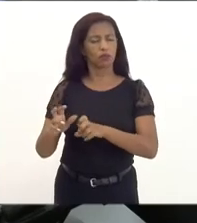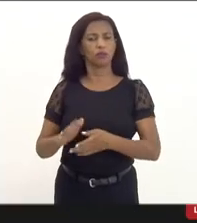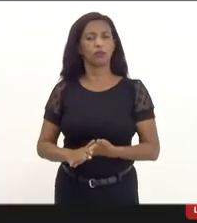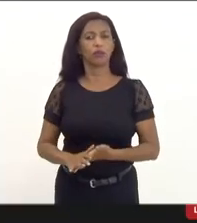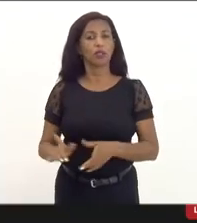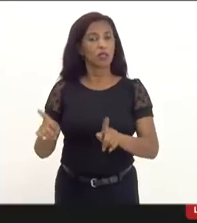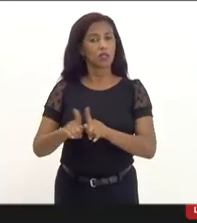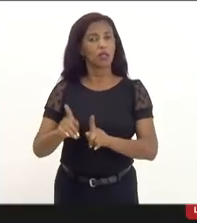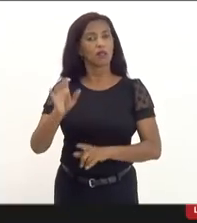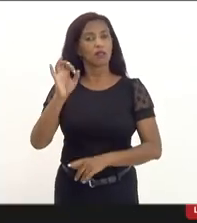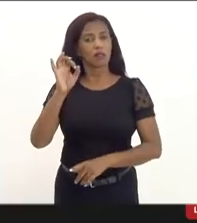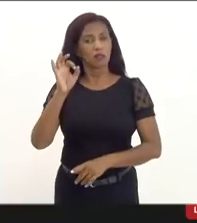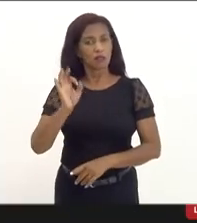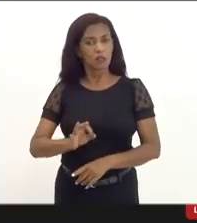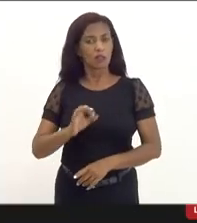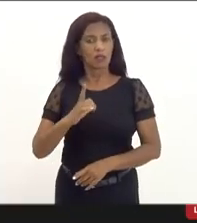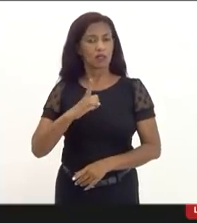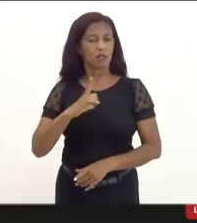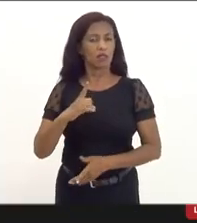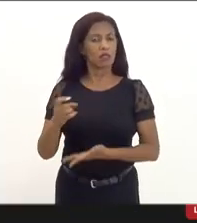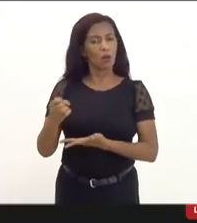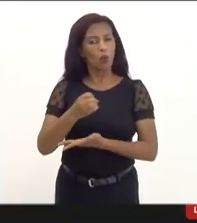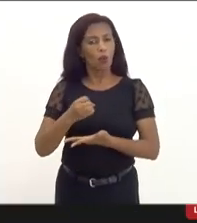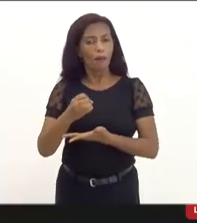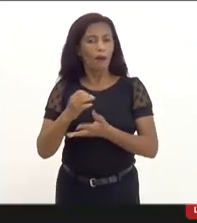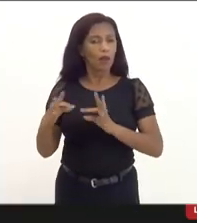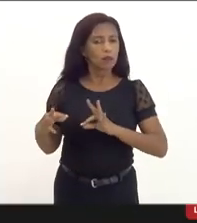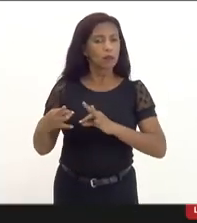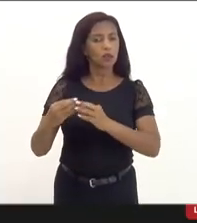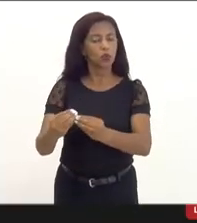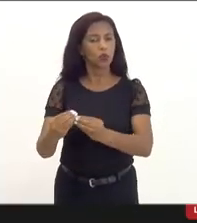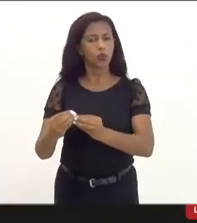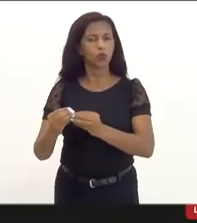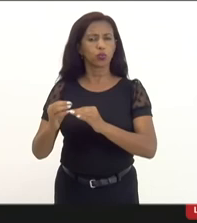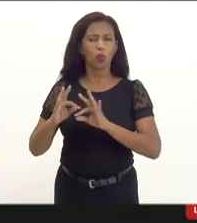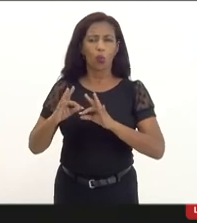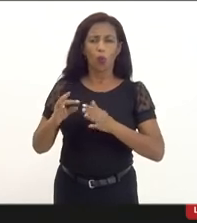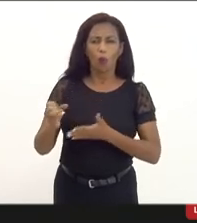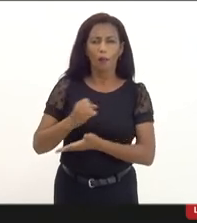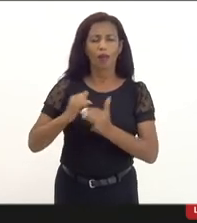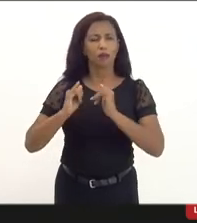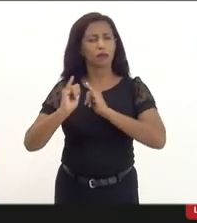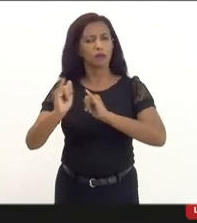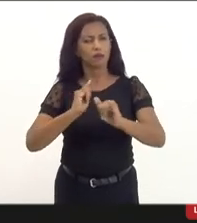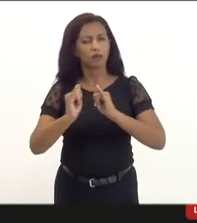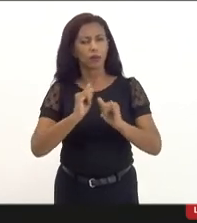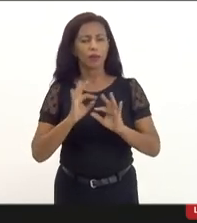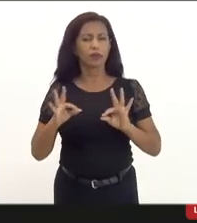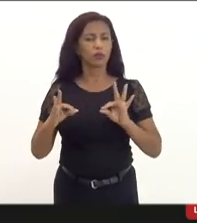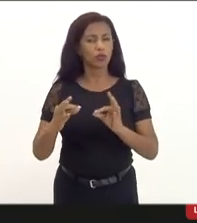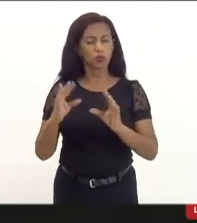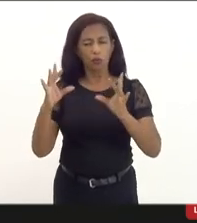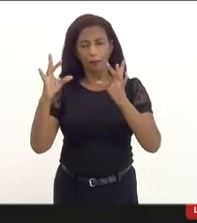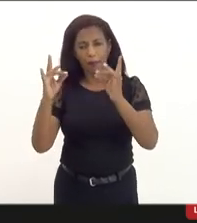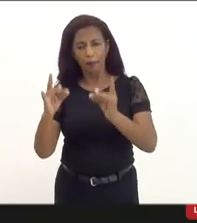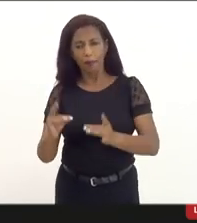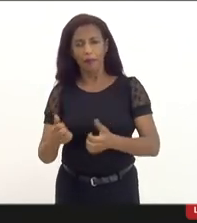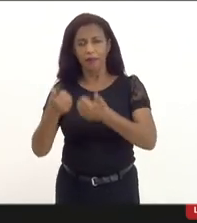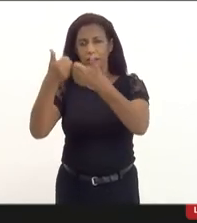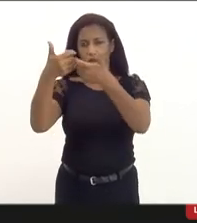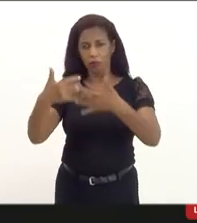e tenho certeza que Com base no princípio da imparcialidade Com base no princípio da publicidade com mais um princípio a informação né É tudo será